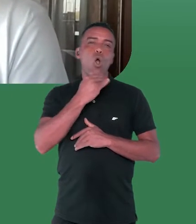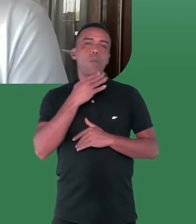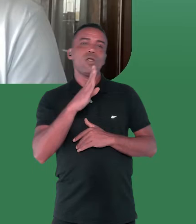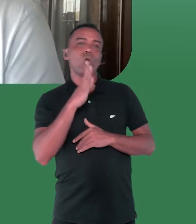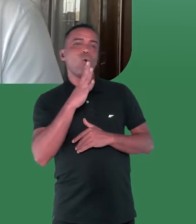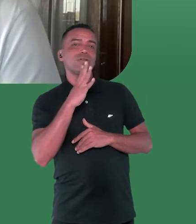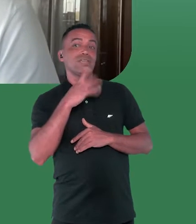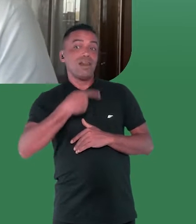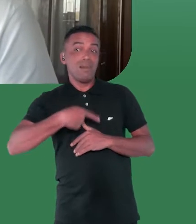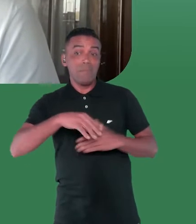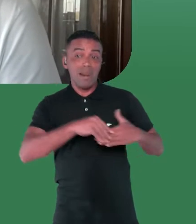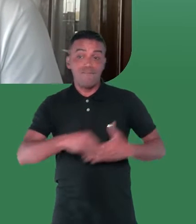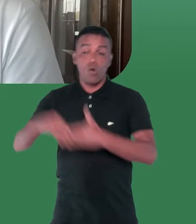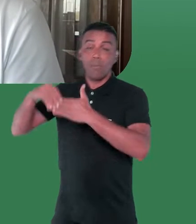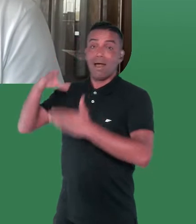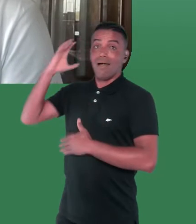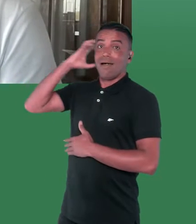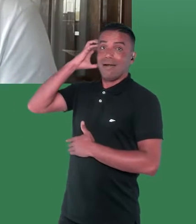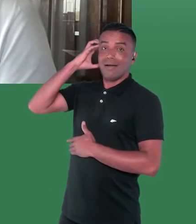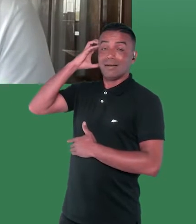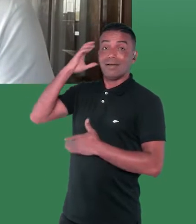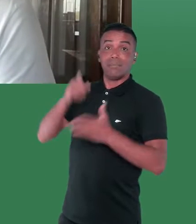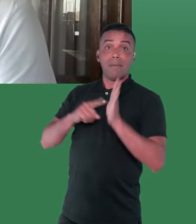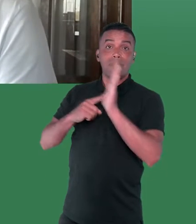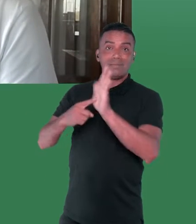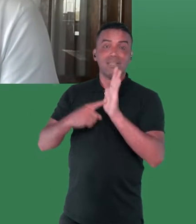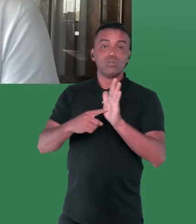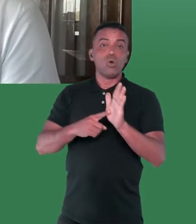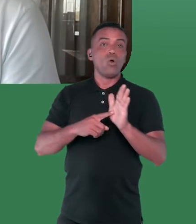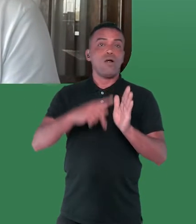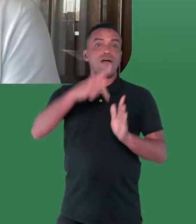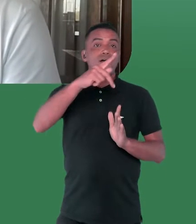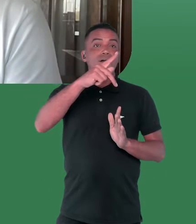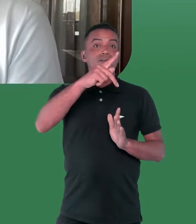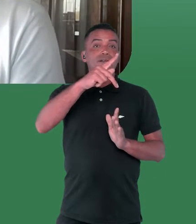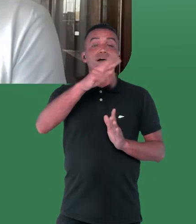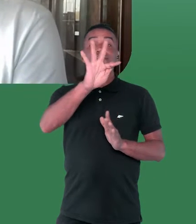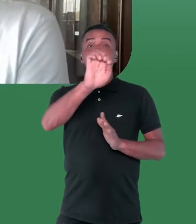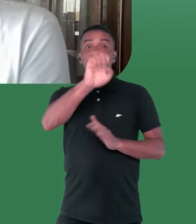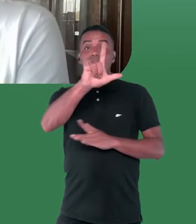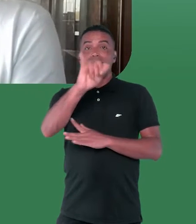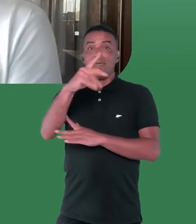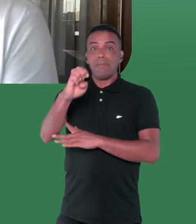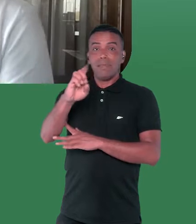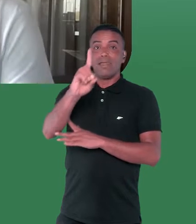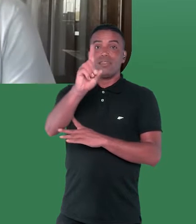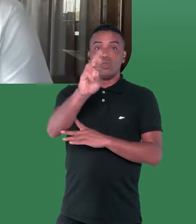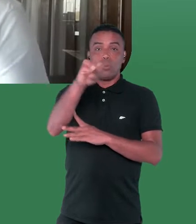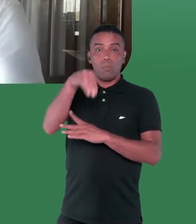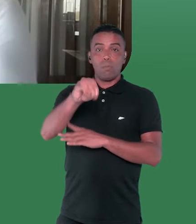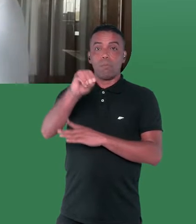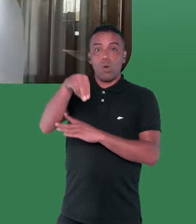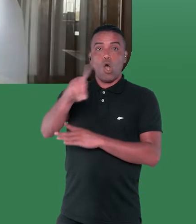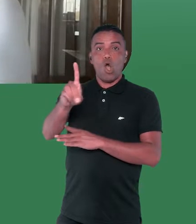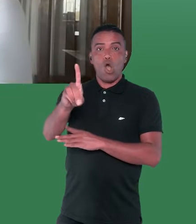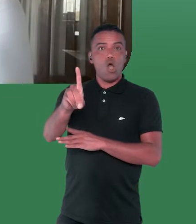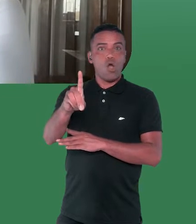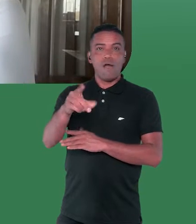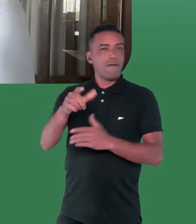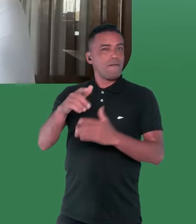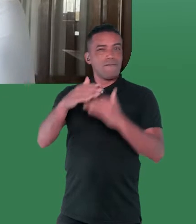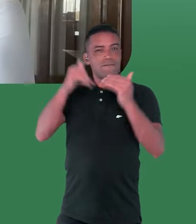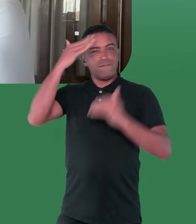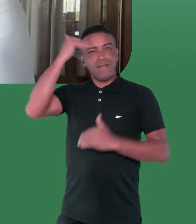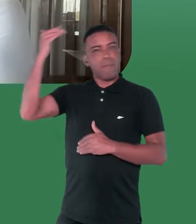para a rádio. Na rádio, ele me apresentou para o Felipe Drummond, que foi um dos maiores jornalistas desse estado. Aí eu deslanchei.